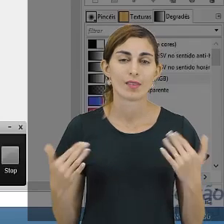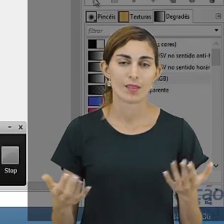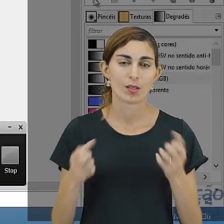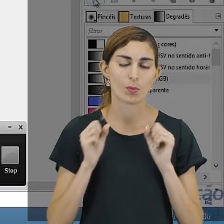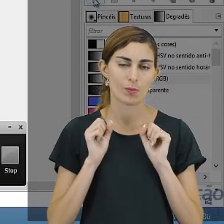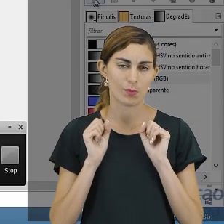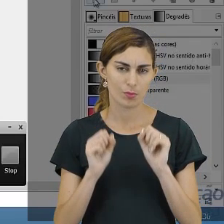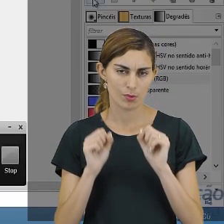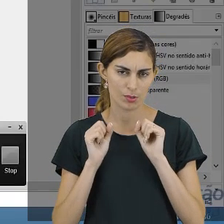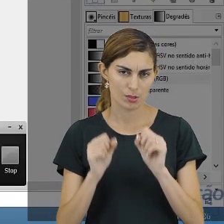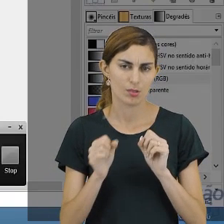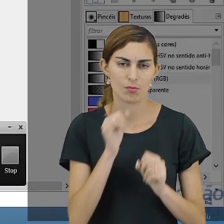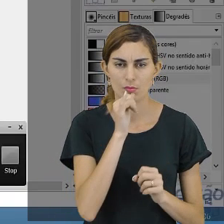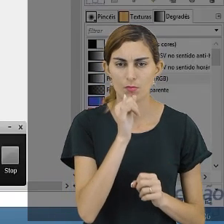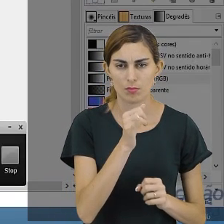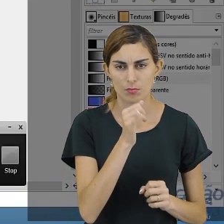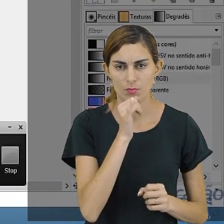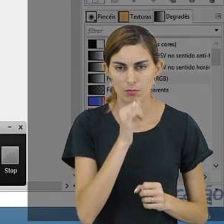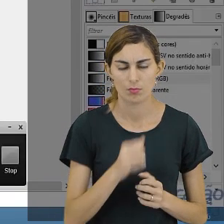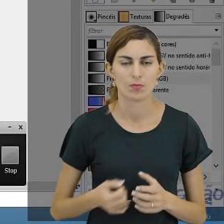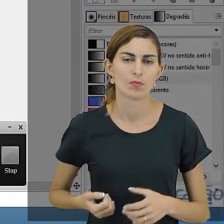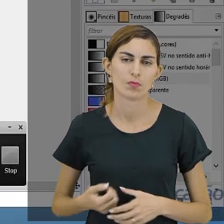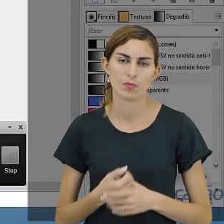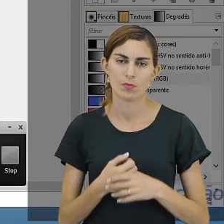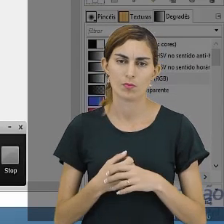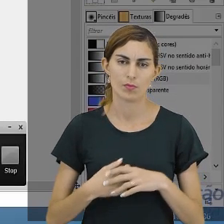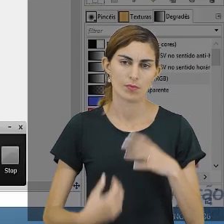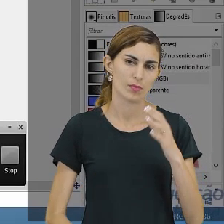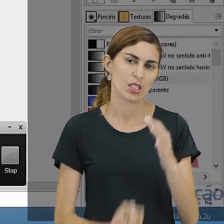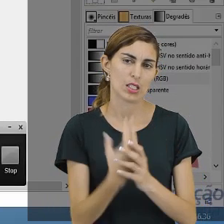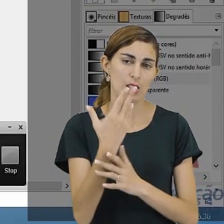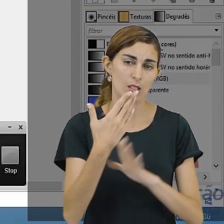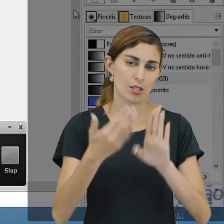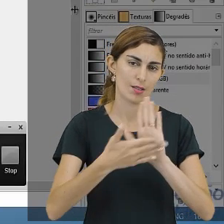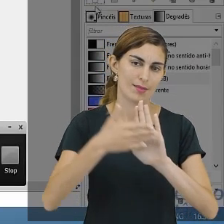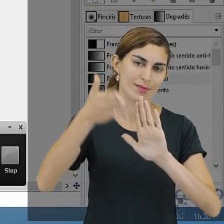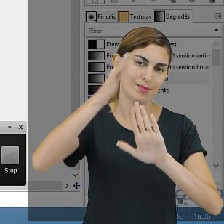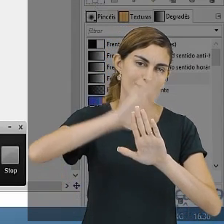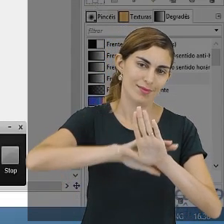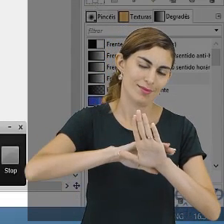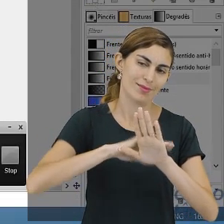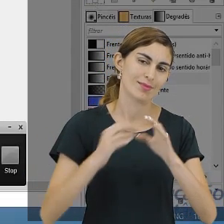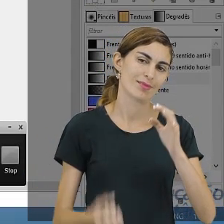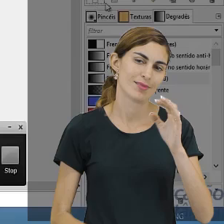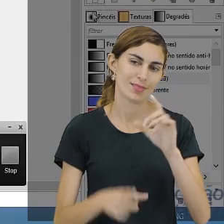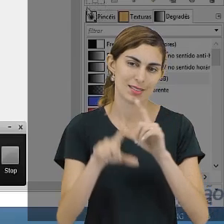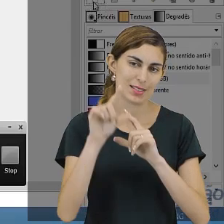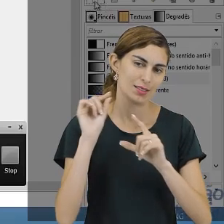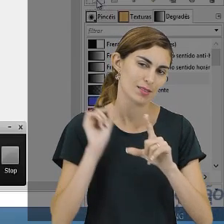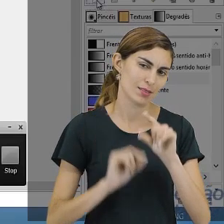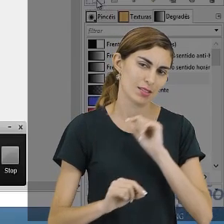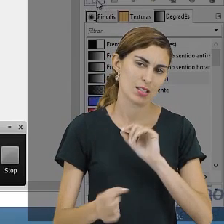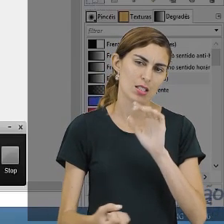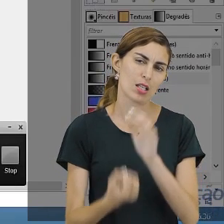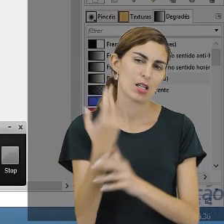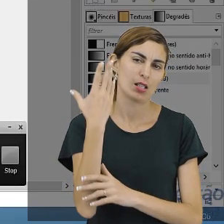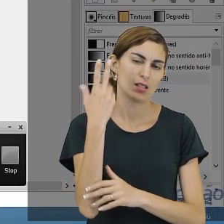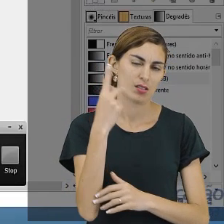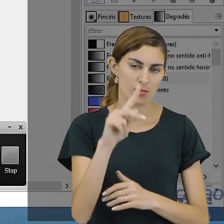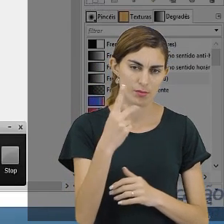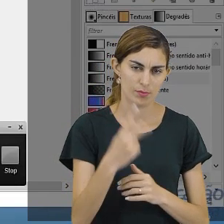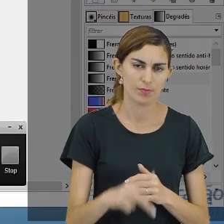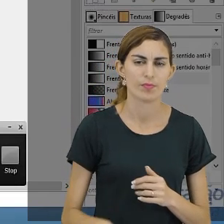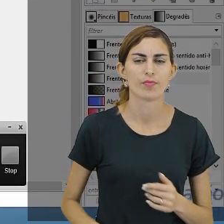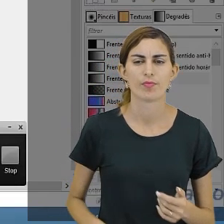Então nós podemos aqui, por exemplo, criar uma camada em relação a isso, simplesmente selecionando a camada e criando